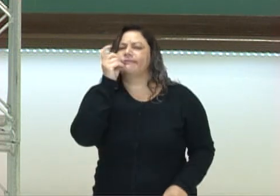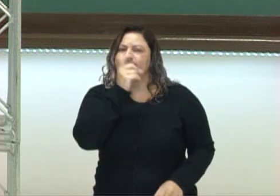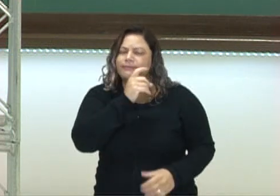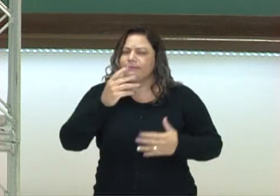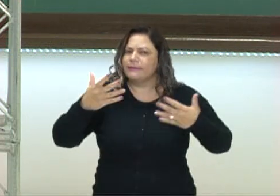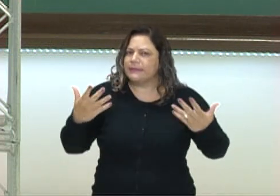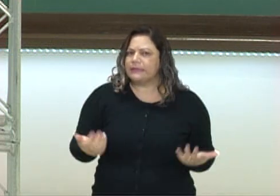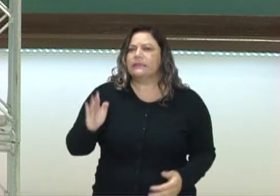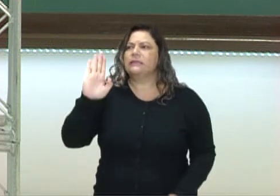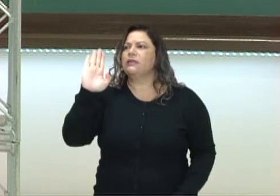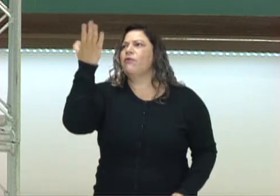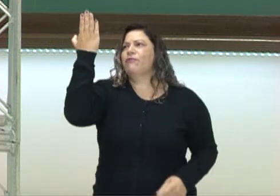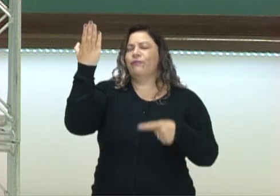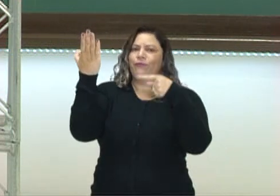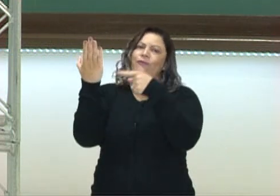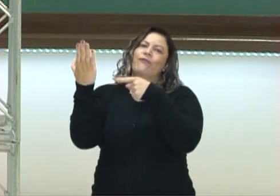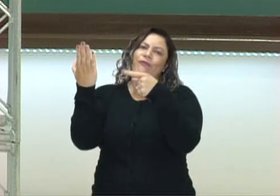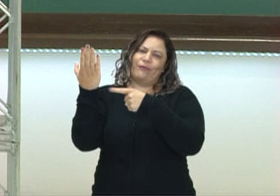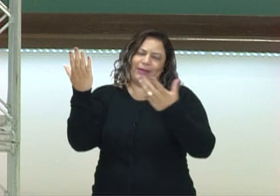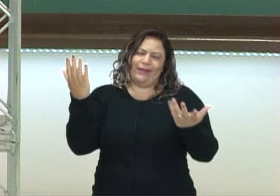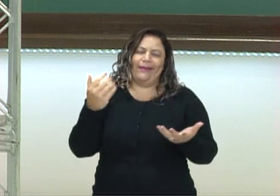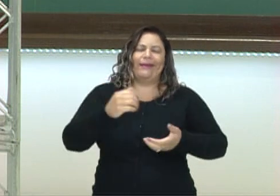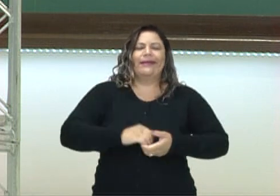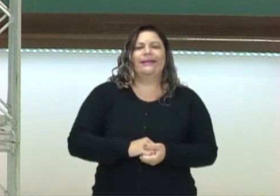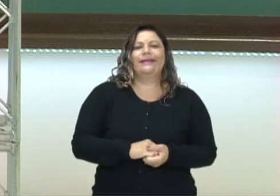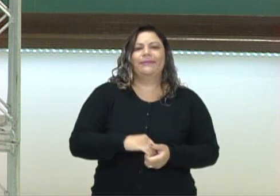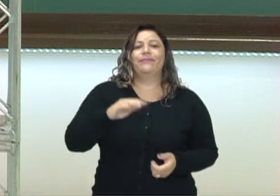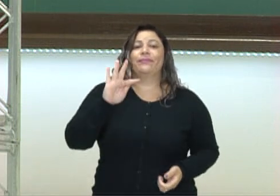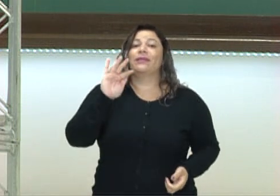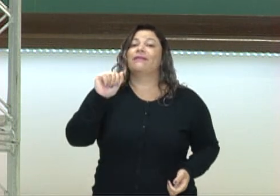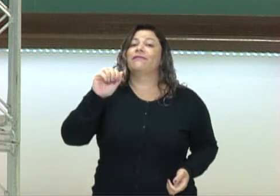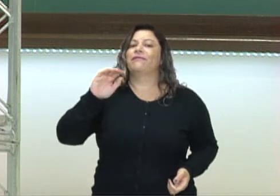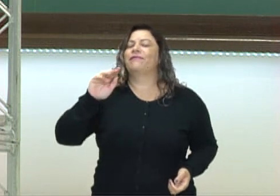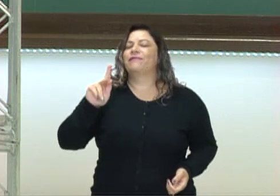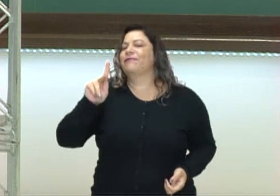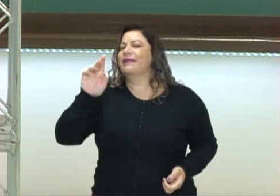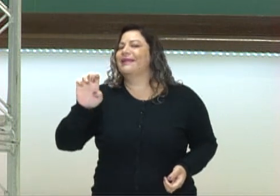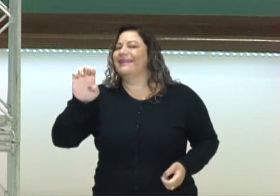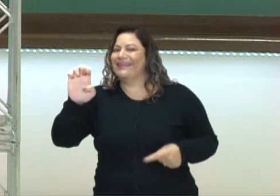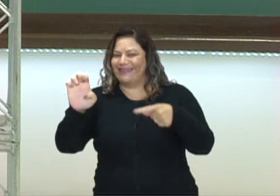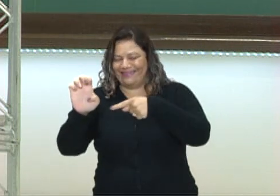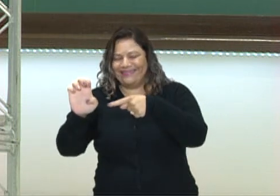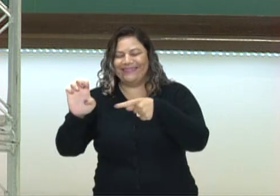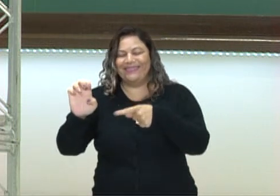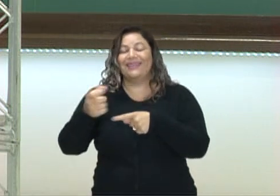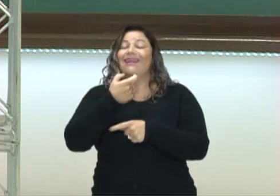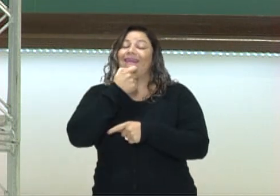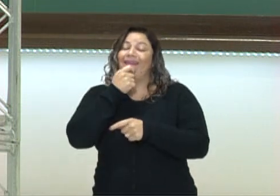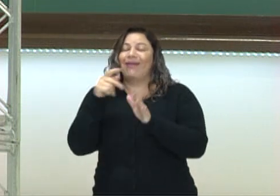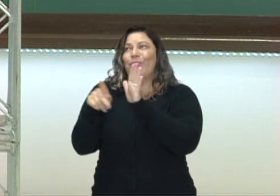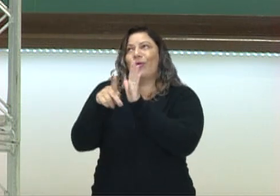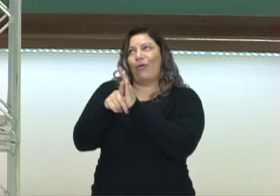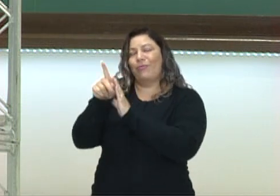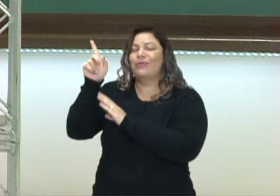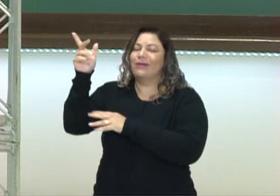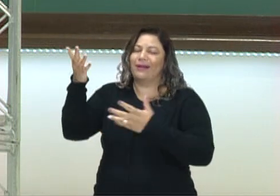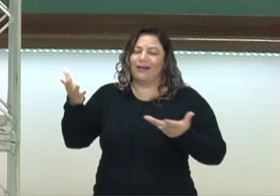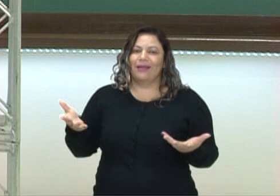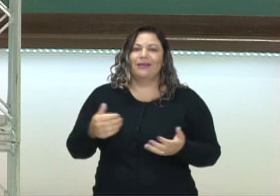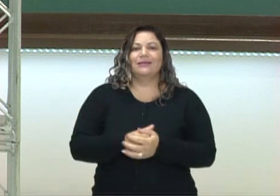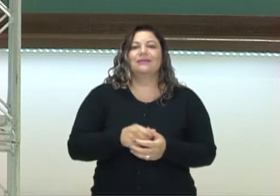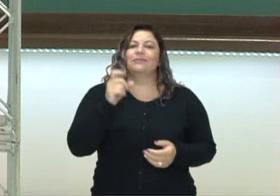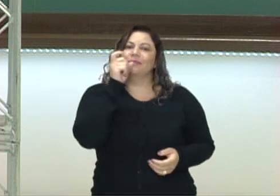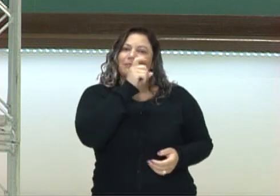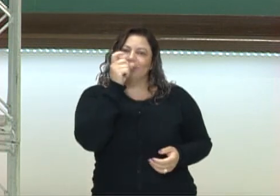falsas ou fake news, né? O termo em inglês. Por isso mesmo, porque elas não são fatos e sim falsidades,